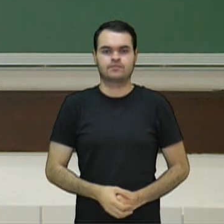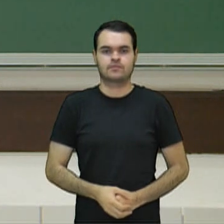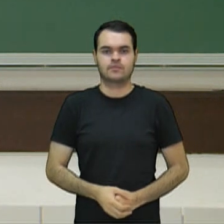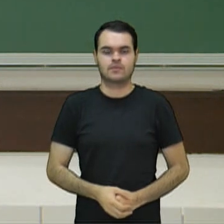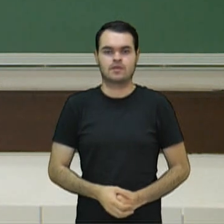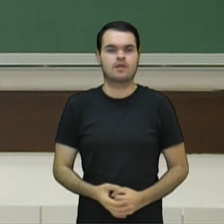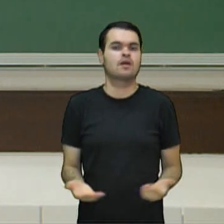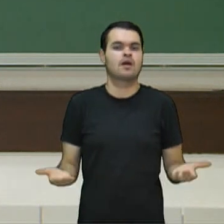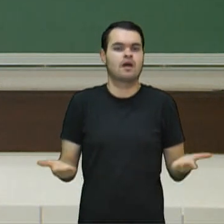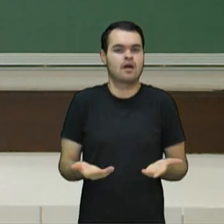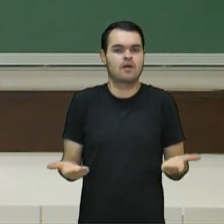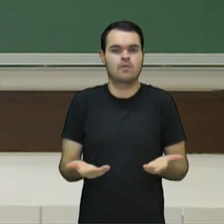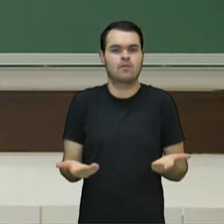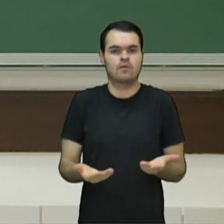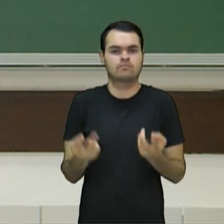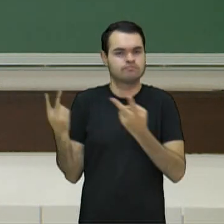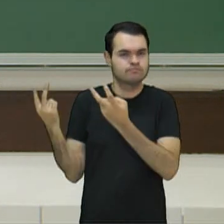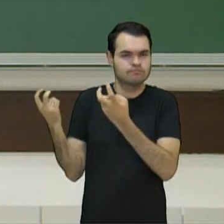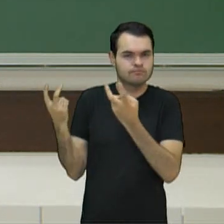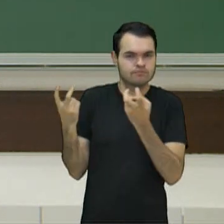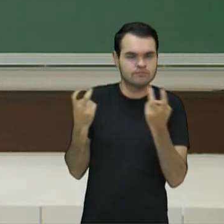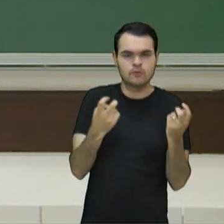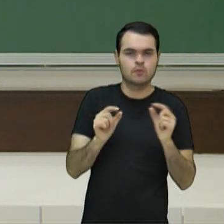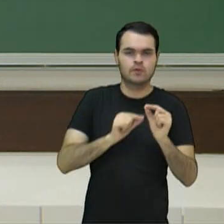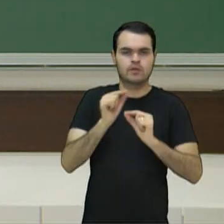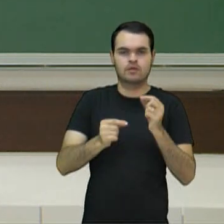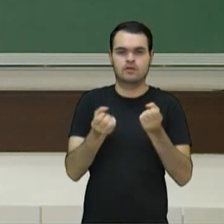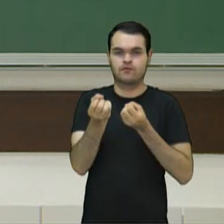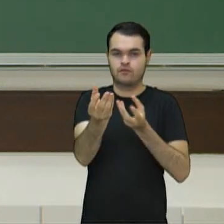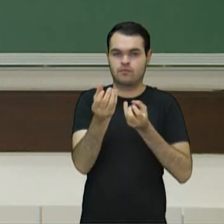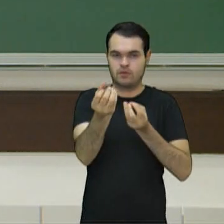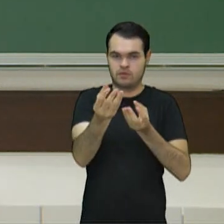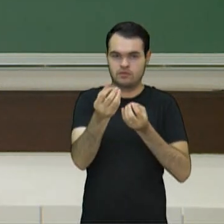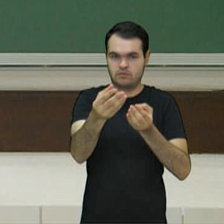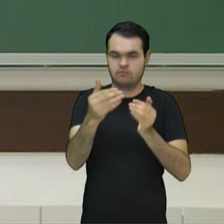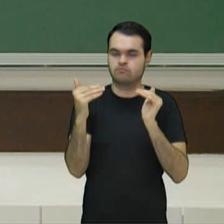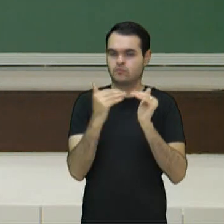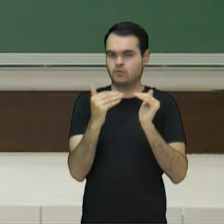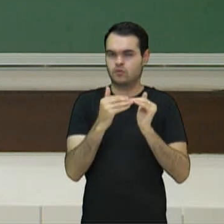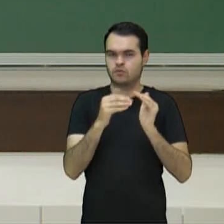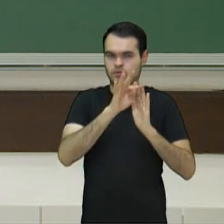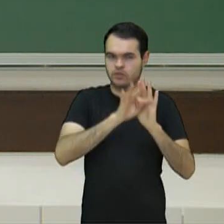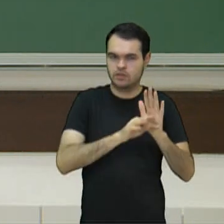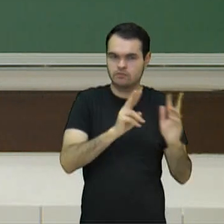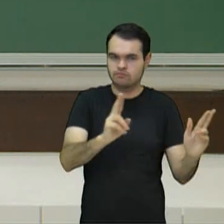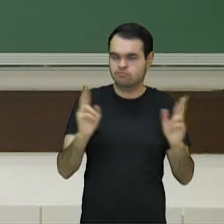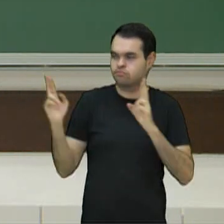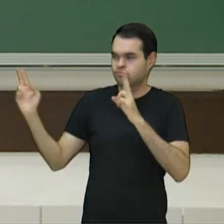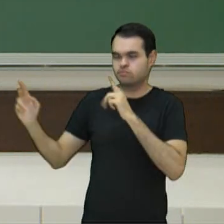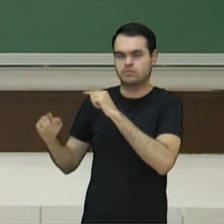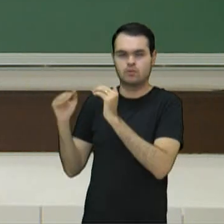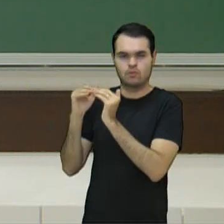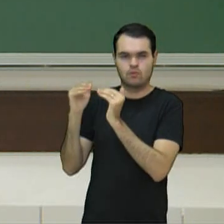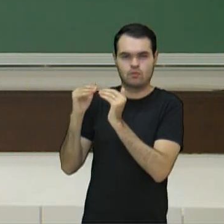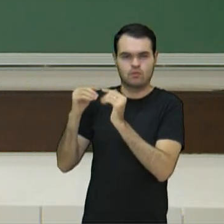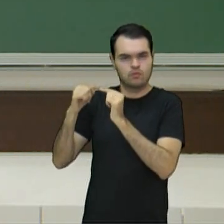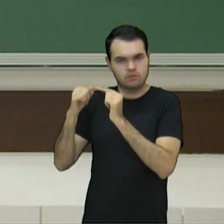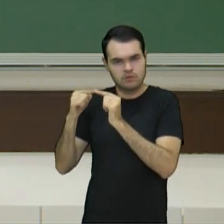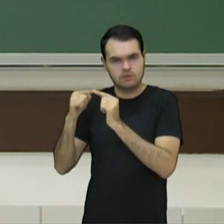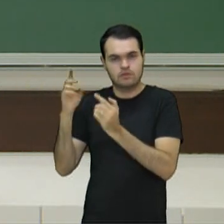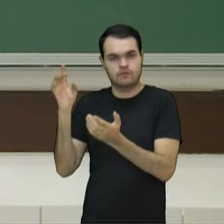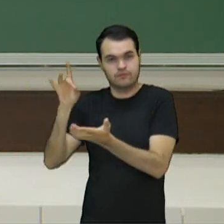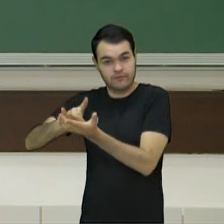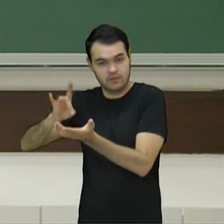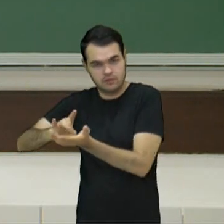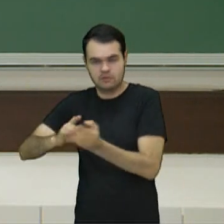Agora, eu quero que vocês observem e verifiquem as informações de acordo com o nosso fragmento para o que são verdadeiras